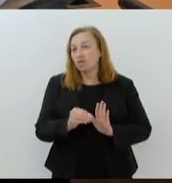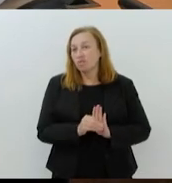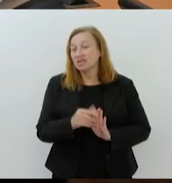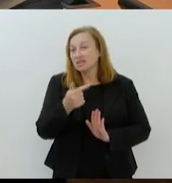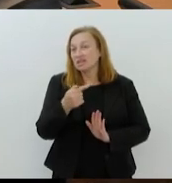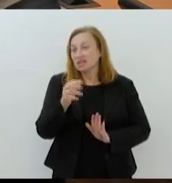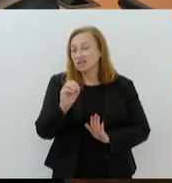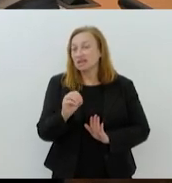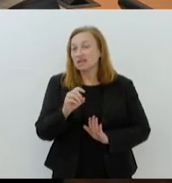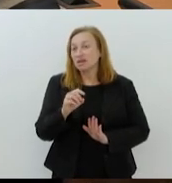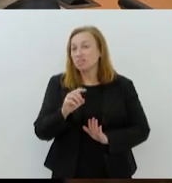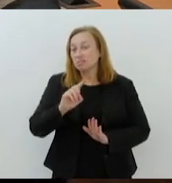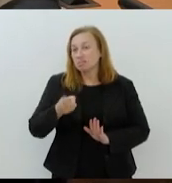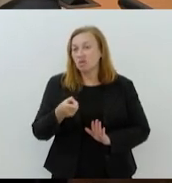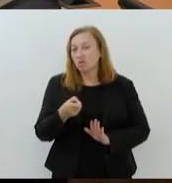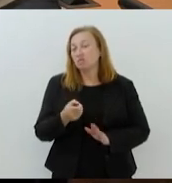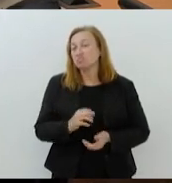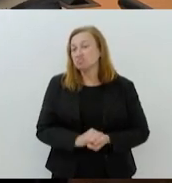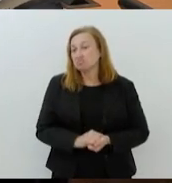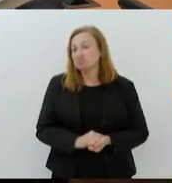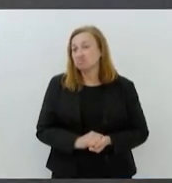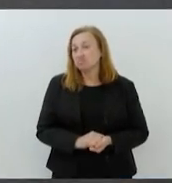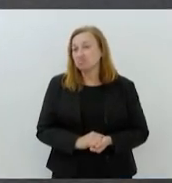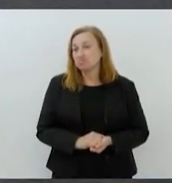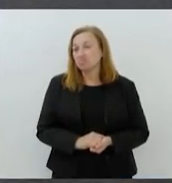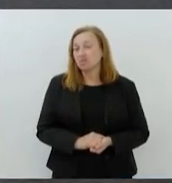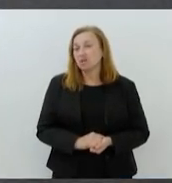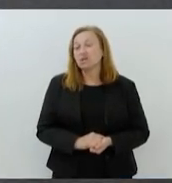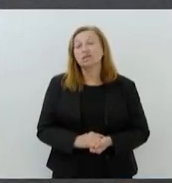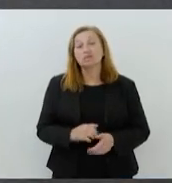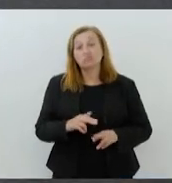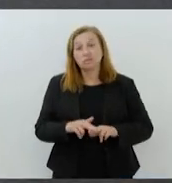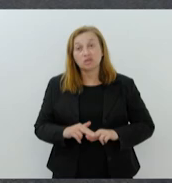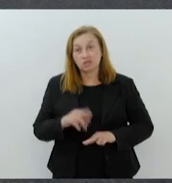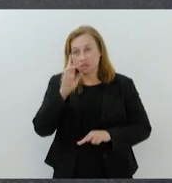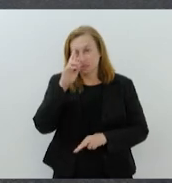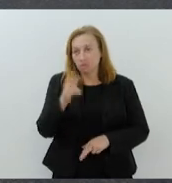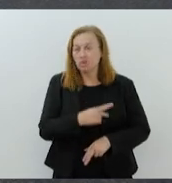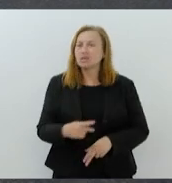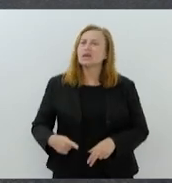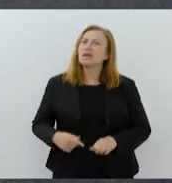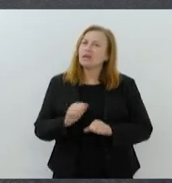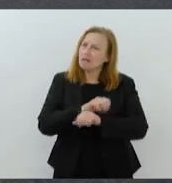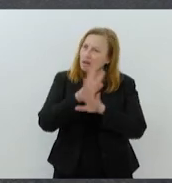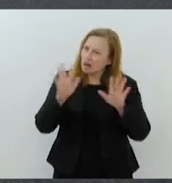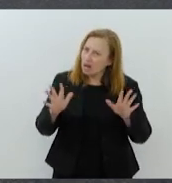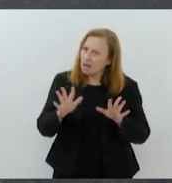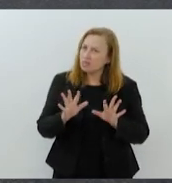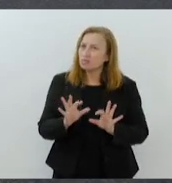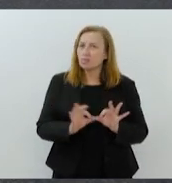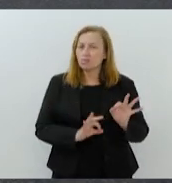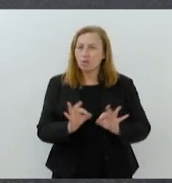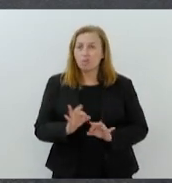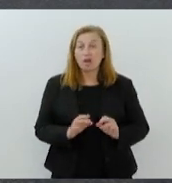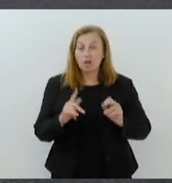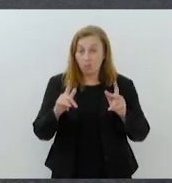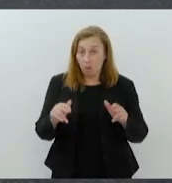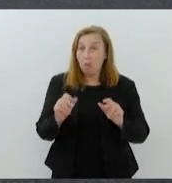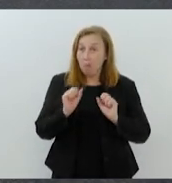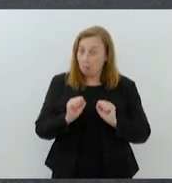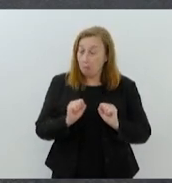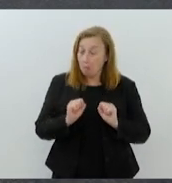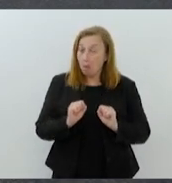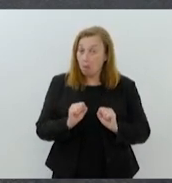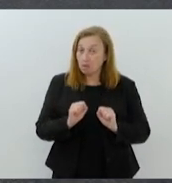ou seja, uma coisitica desse tamanho. Portanto, presidente, é claro que um programa como esse pode